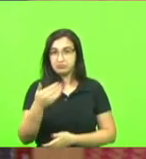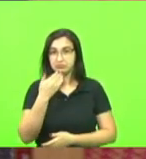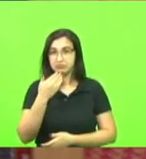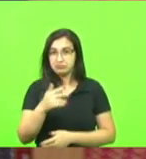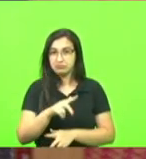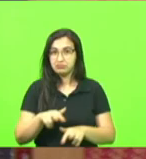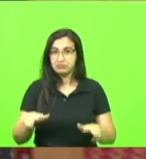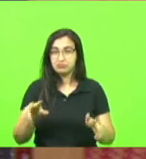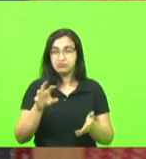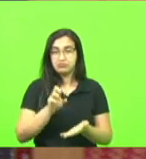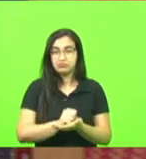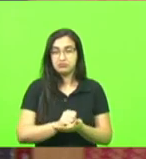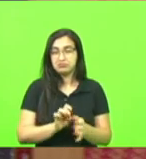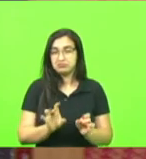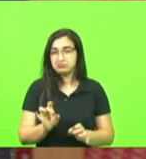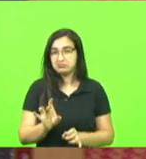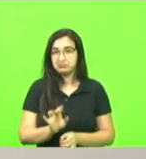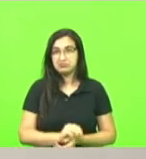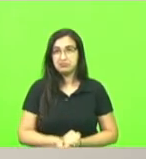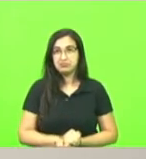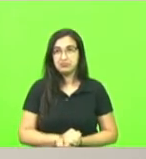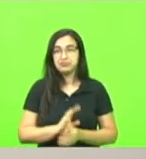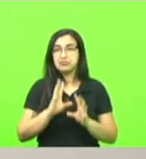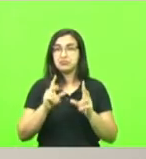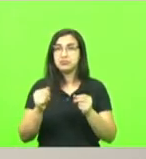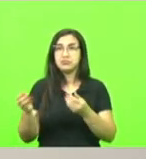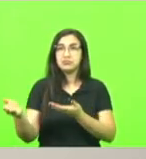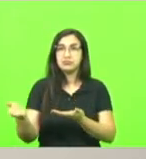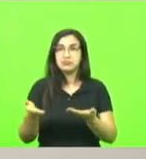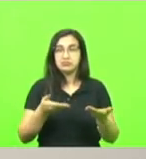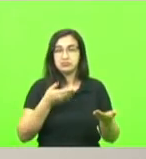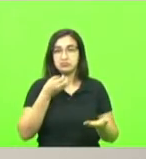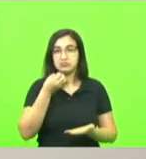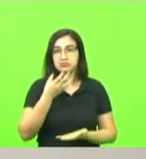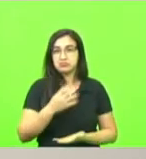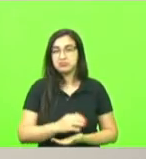presidente. Obrigado. Sejam todos muito bem-vindos.